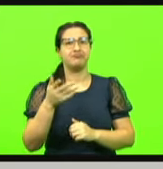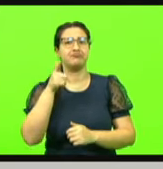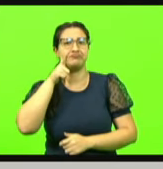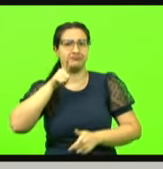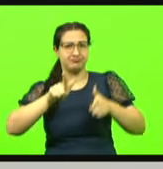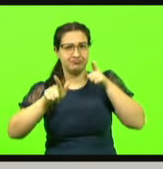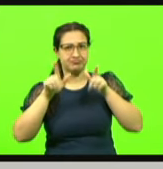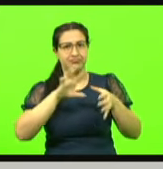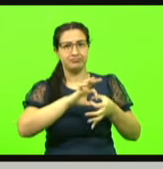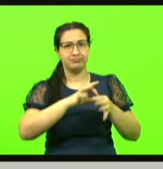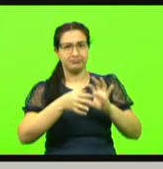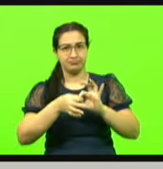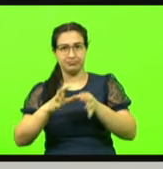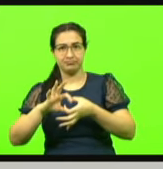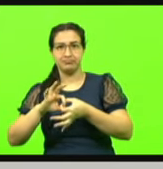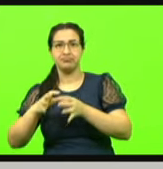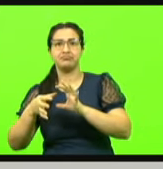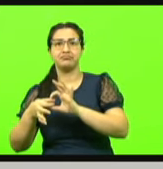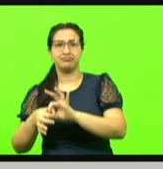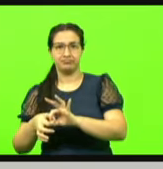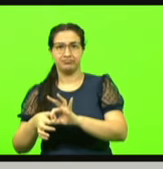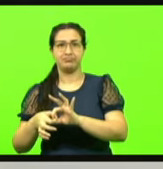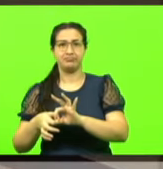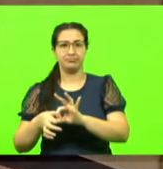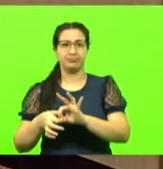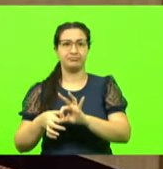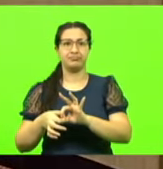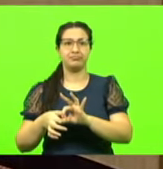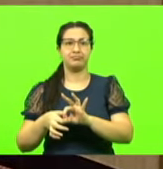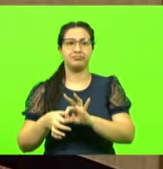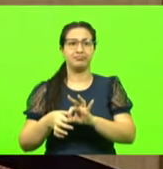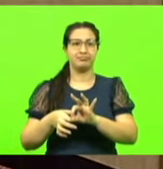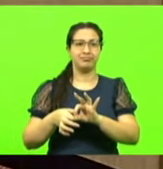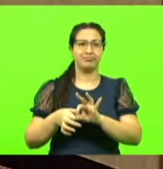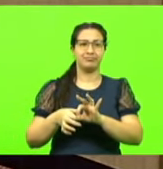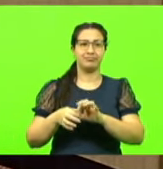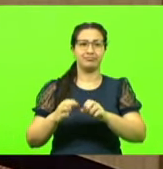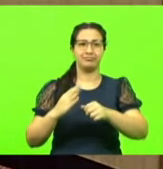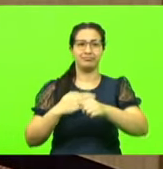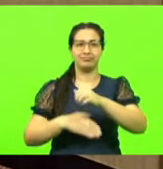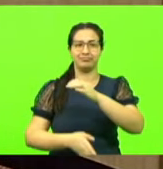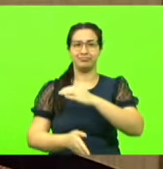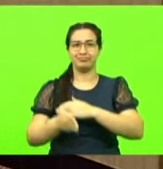Jogos Paralímpicos de Tóquio em 2020.